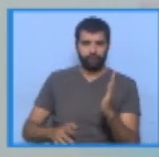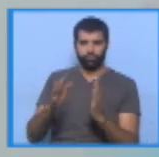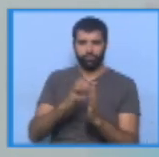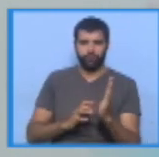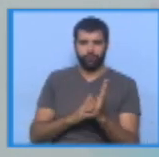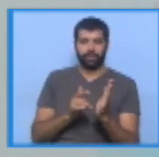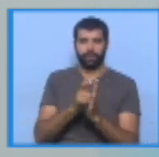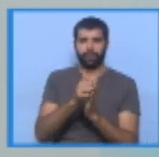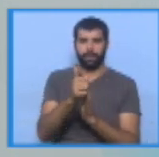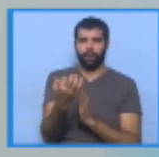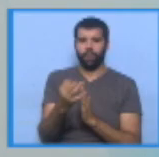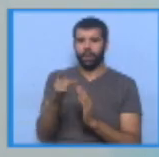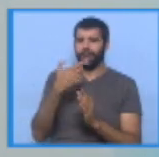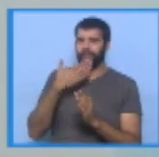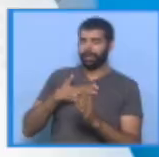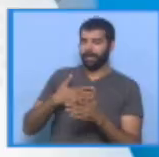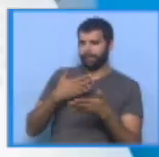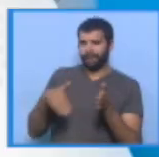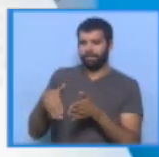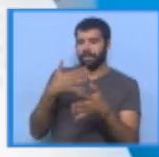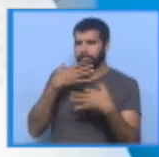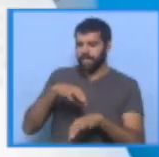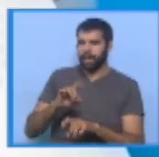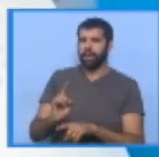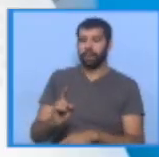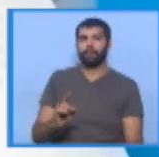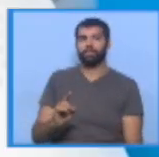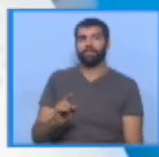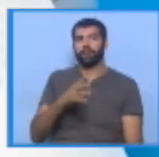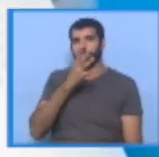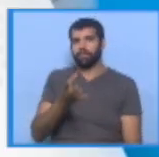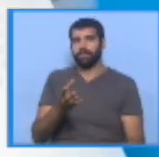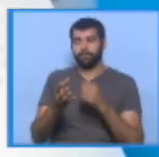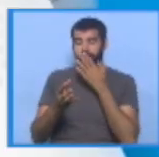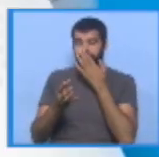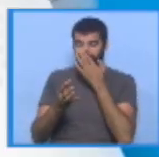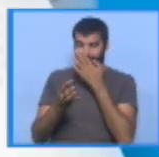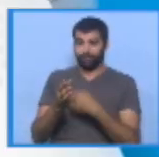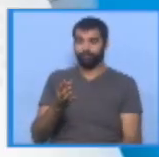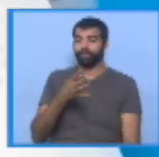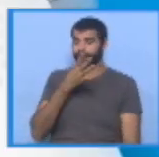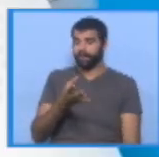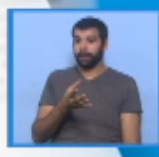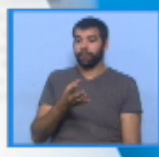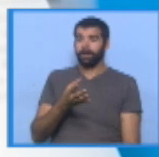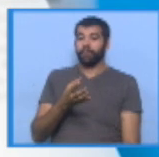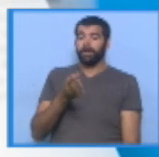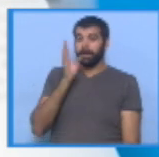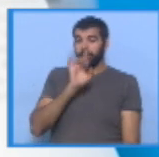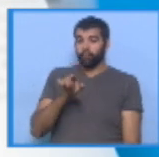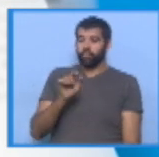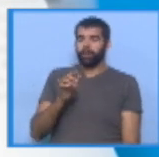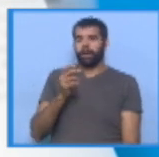propõe um bocadinho a humildade como caminho. Aliás, até diz, vai muito longe quando diz: quanto maior